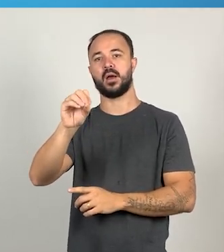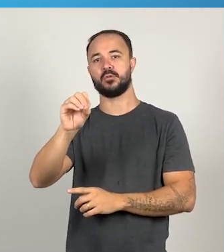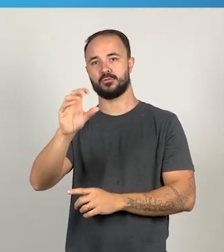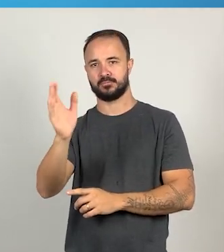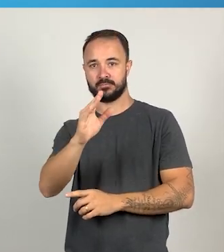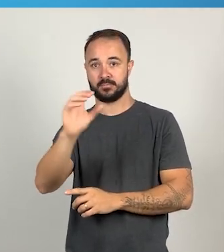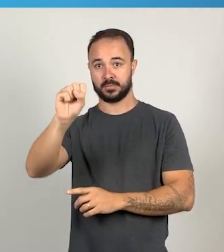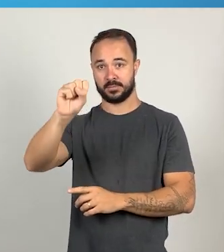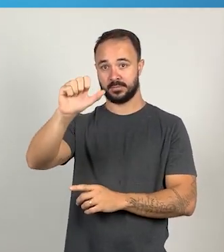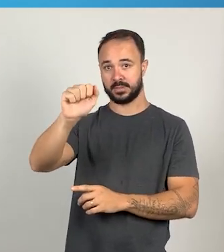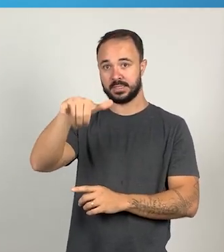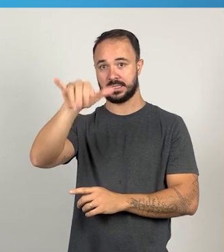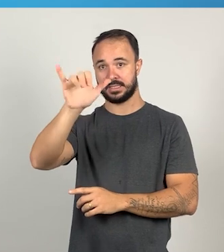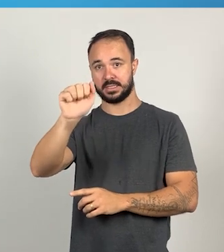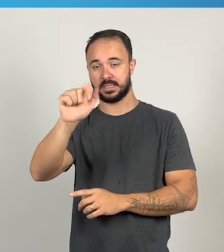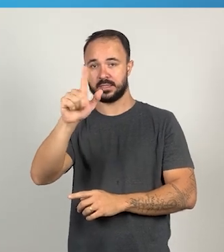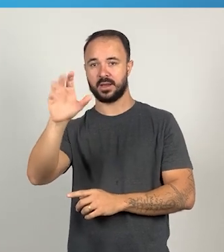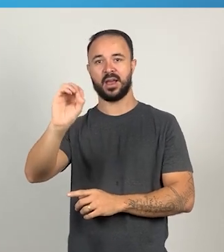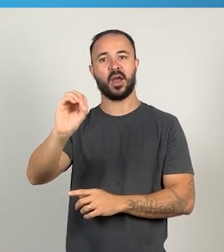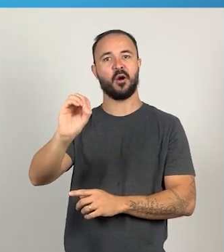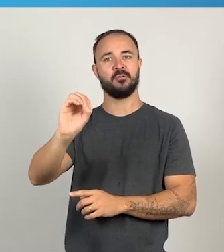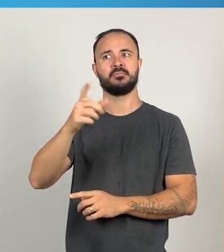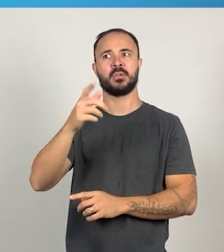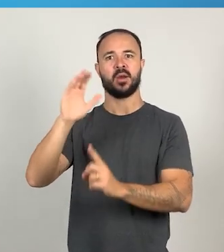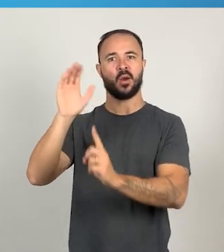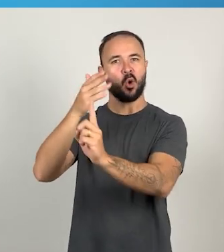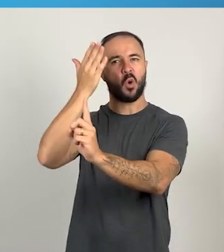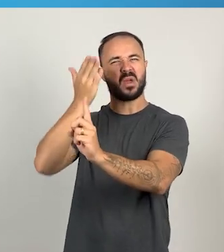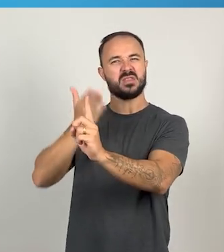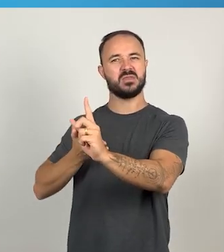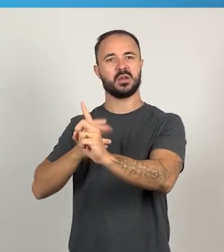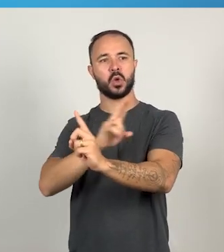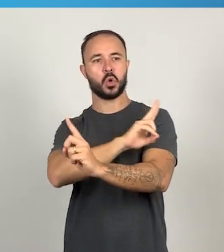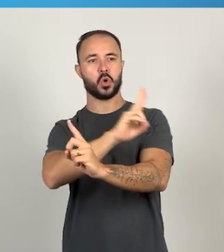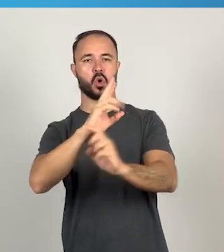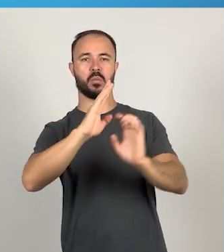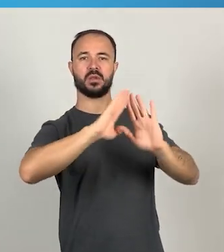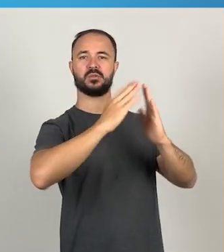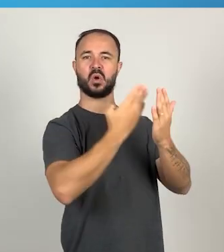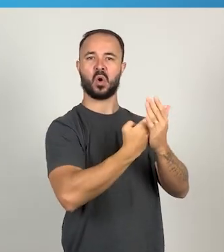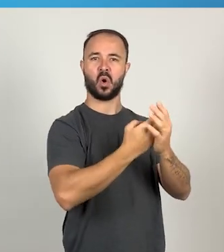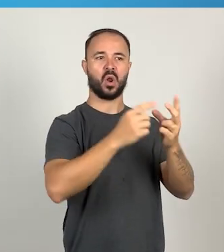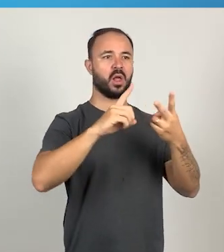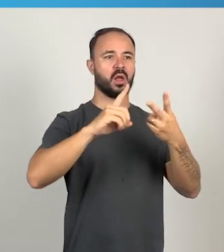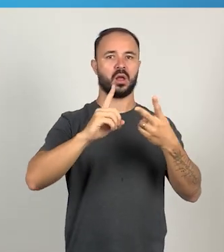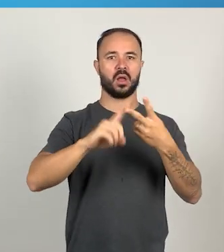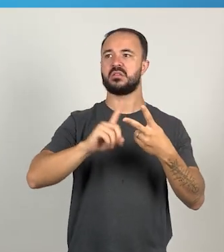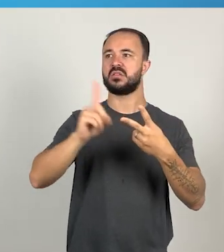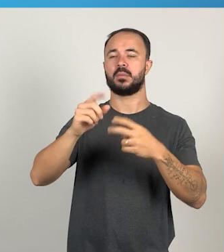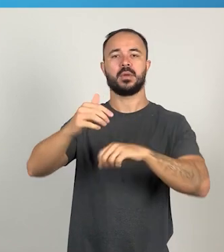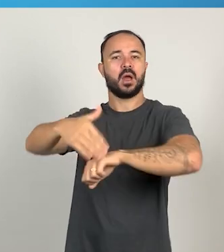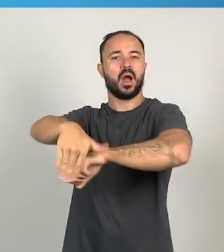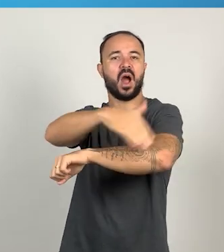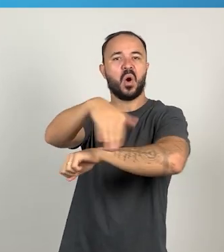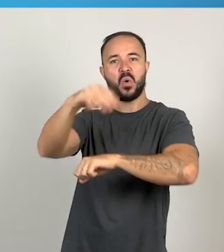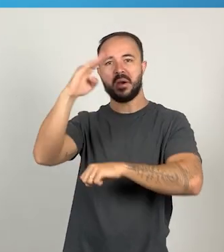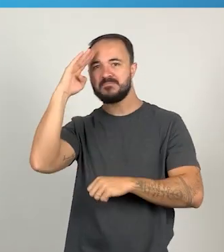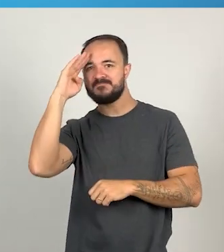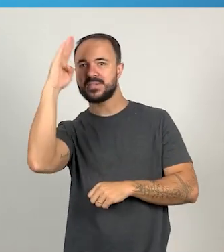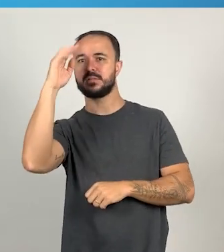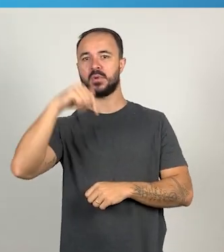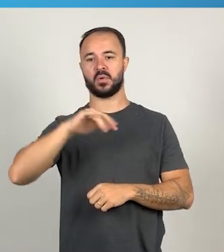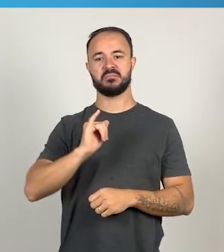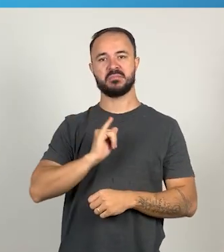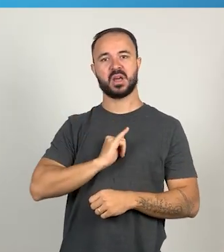homenageado, né, aqui no nosso estado, nomes de escola, nomes de avenidas, uma das principais aqui de Imperatriz. Mas por quê?